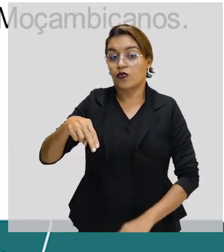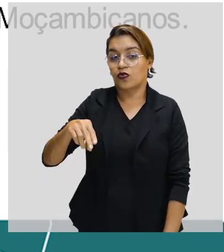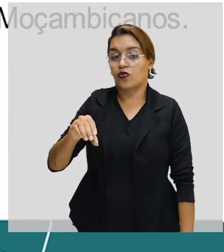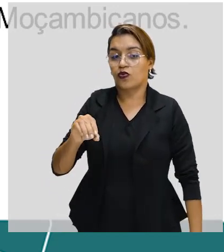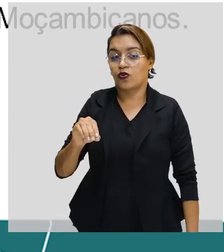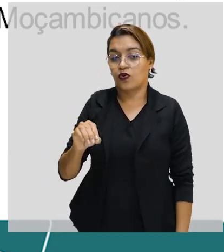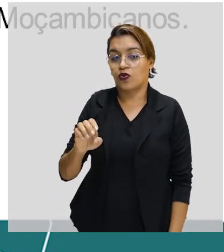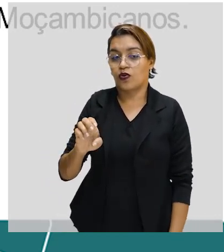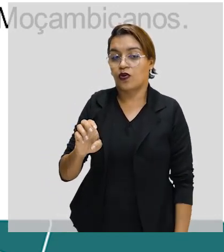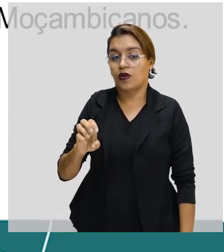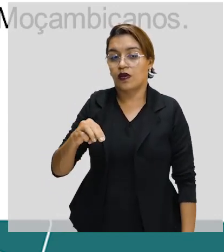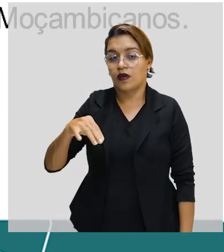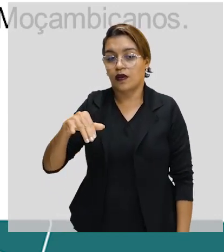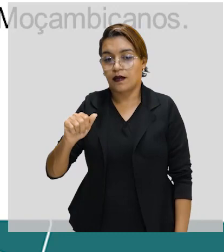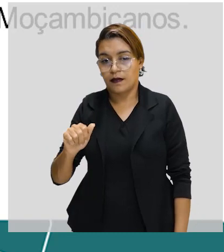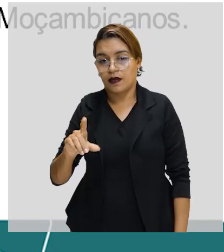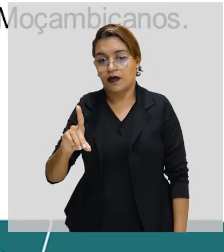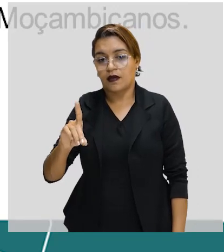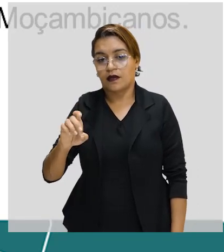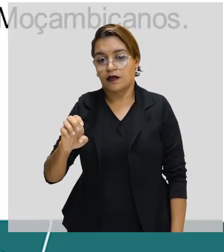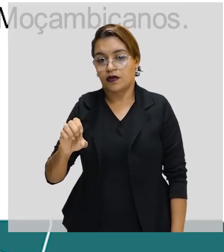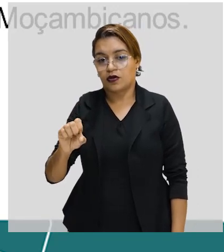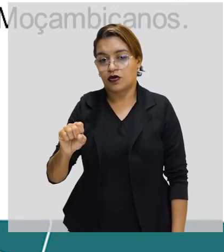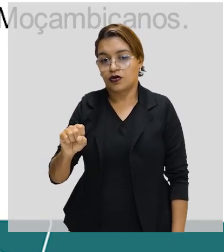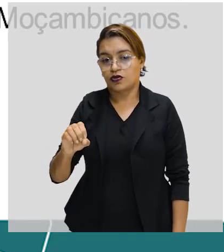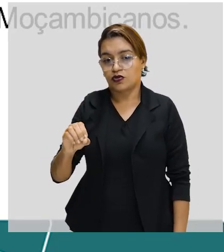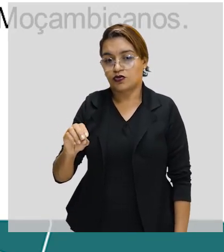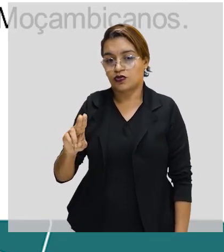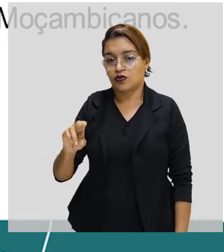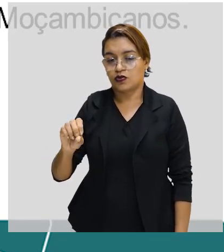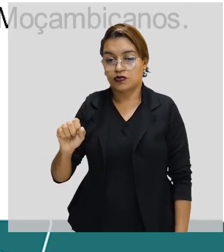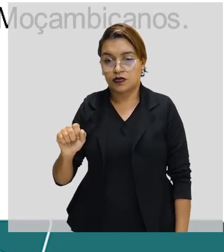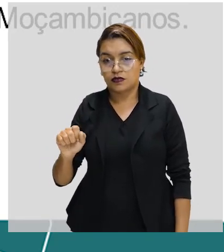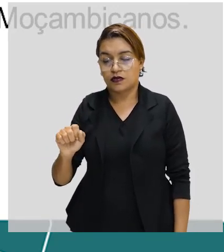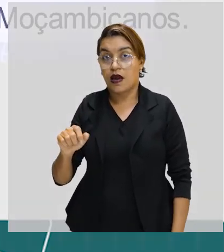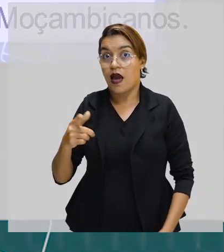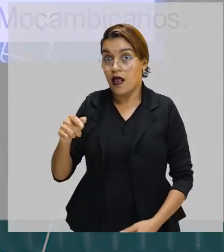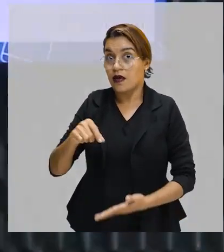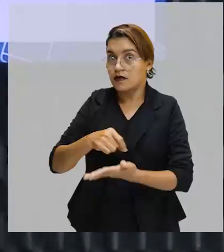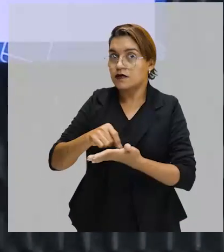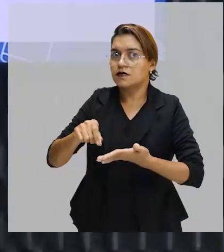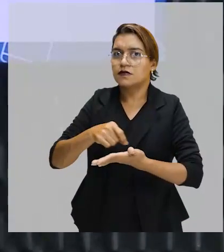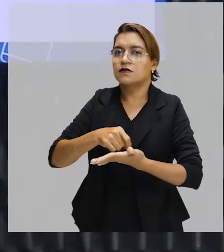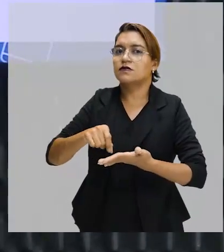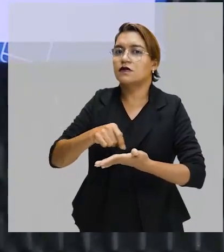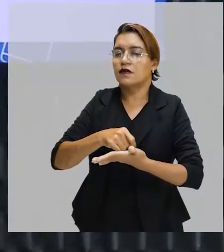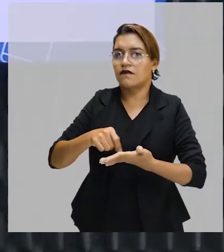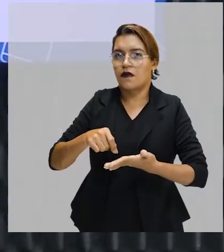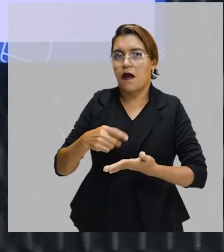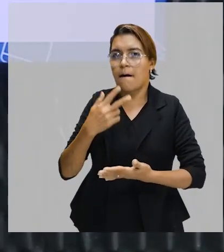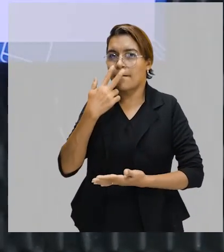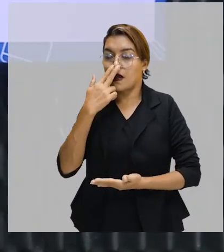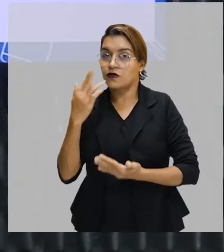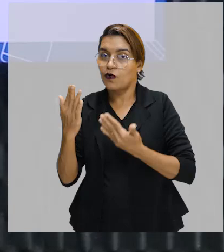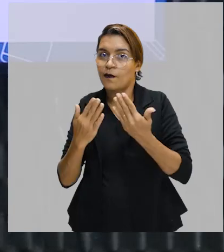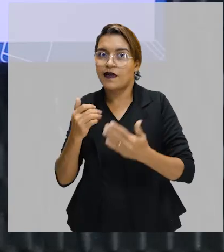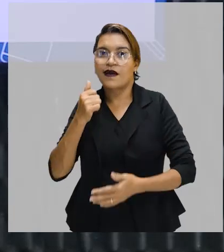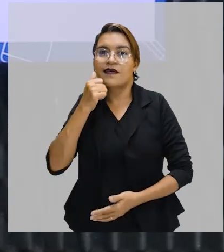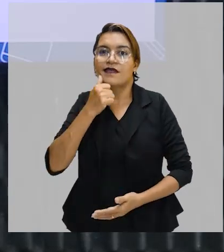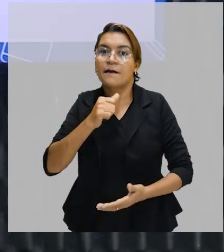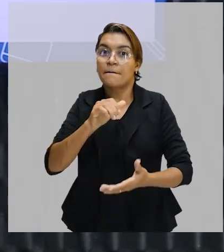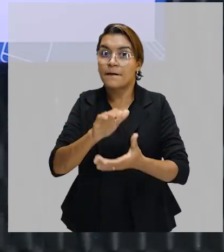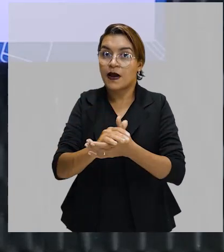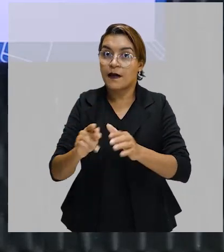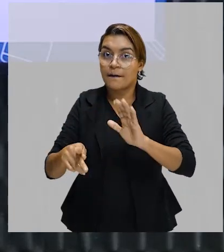que ela escreveu ela é chamada Aqui ó mãe dos angolanos né